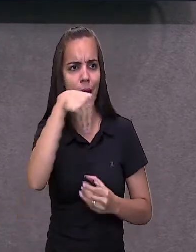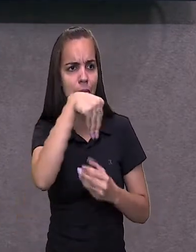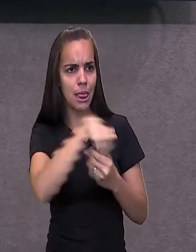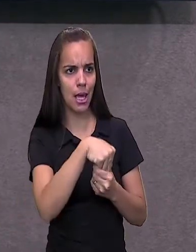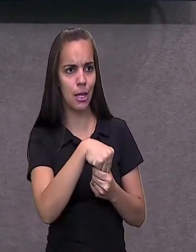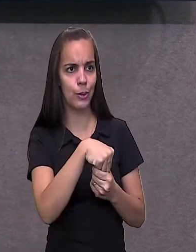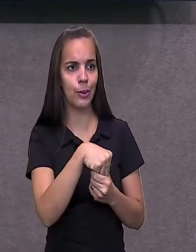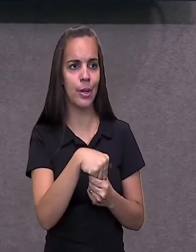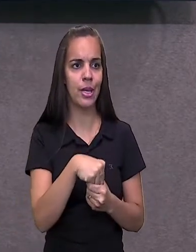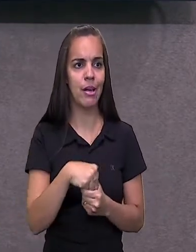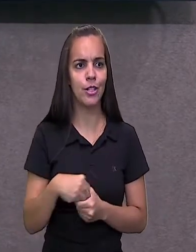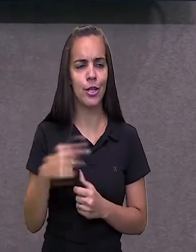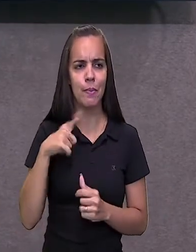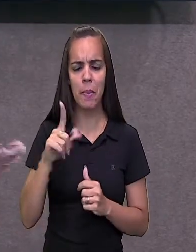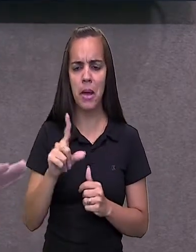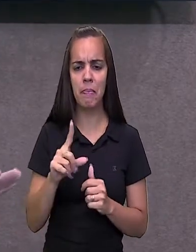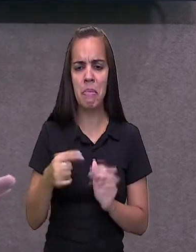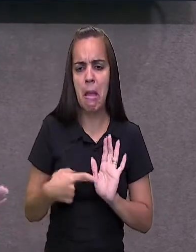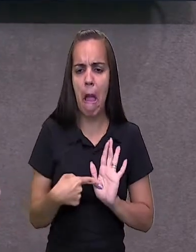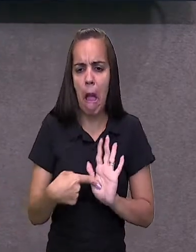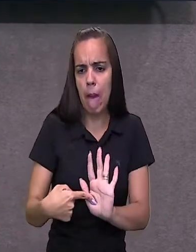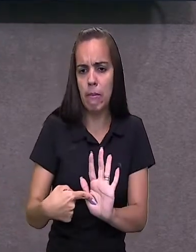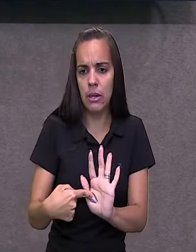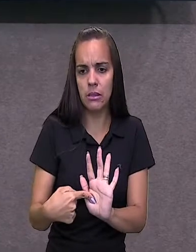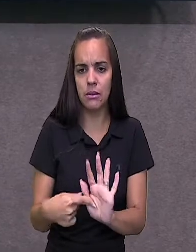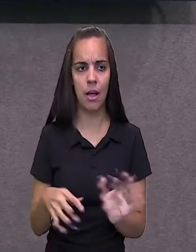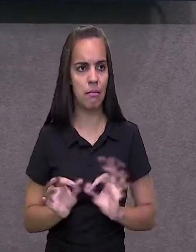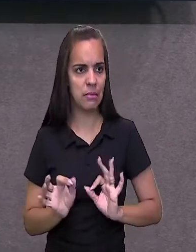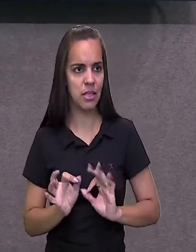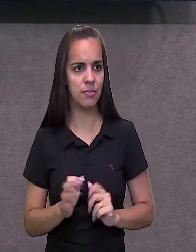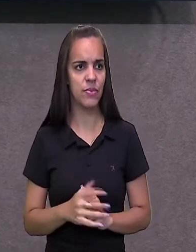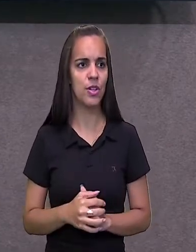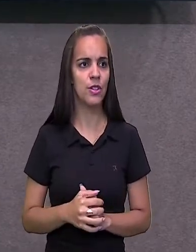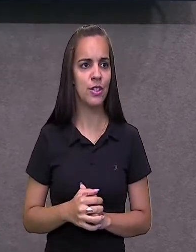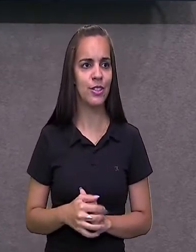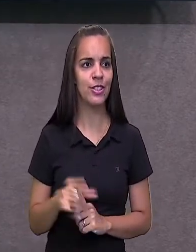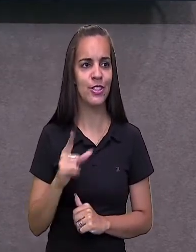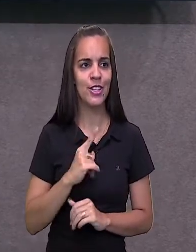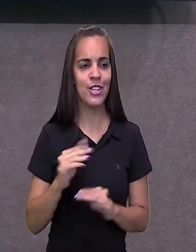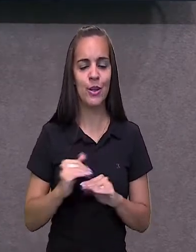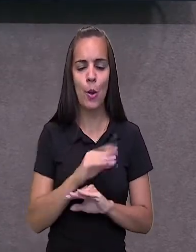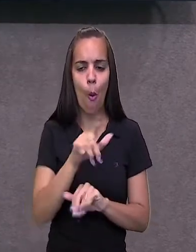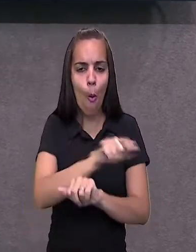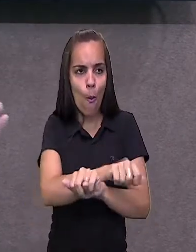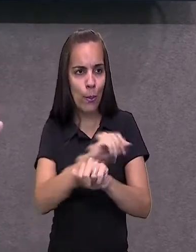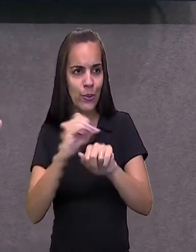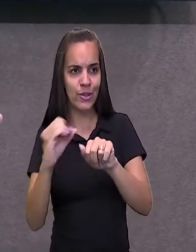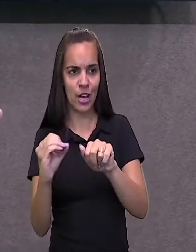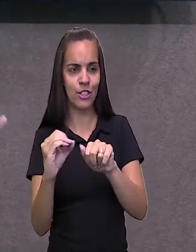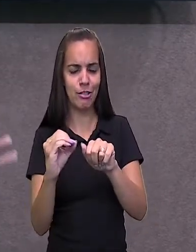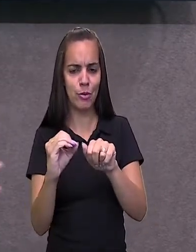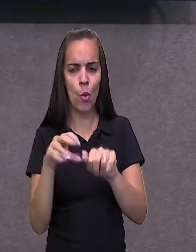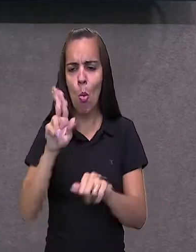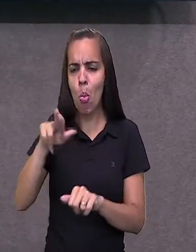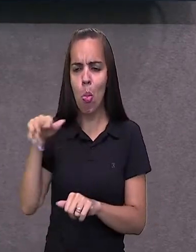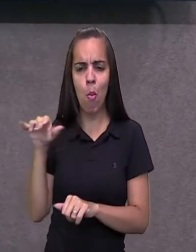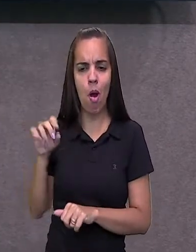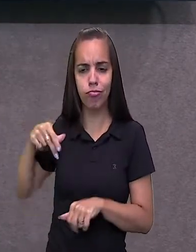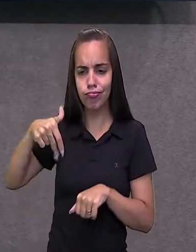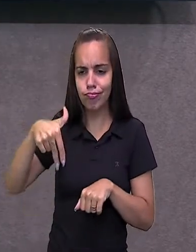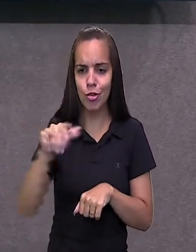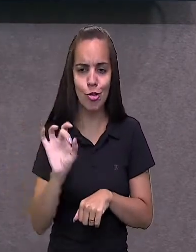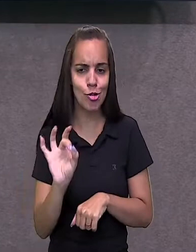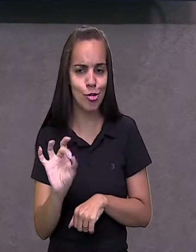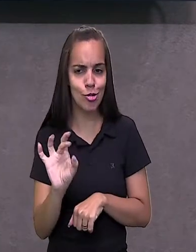que se trata de um representante não específico. Assim, os artigos não funcionam sozinhos no